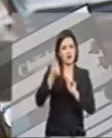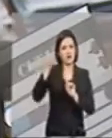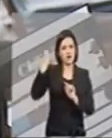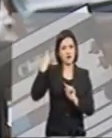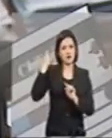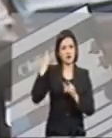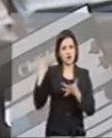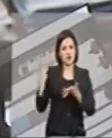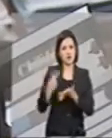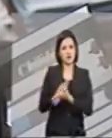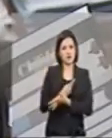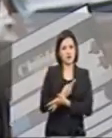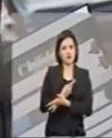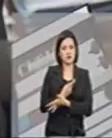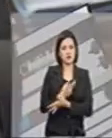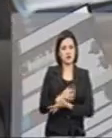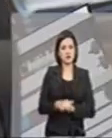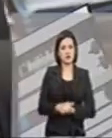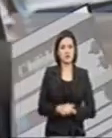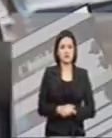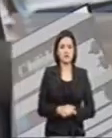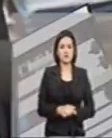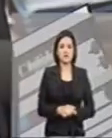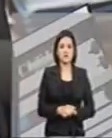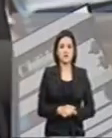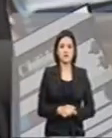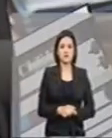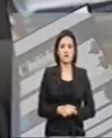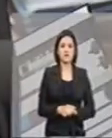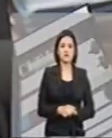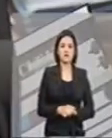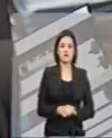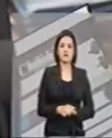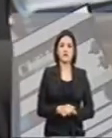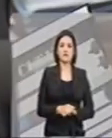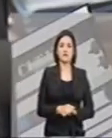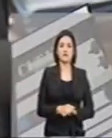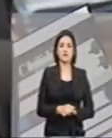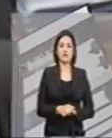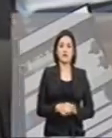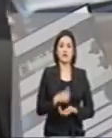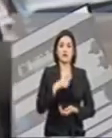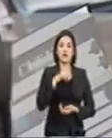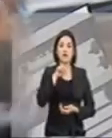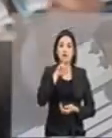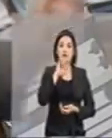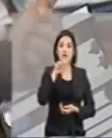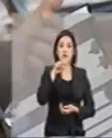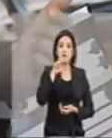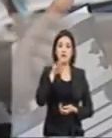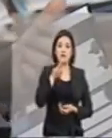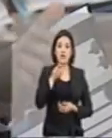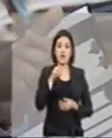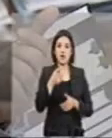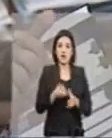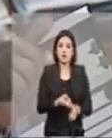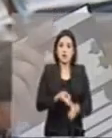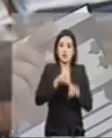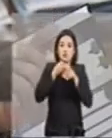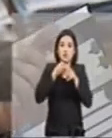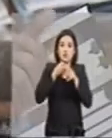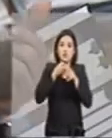logo formalizada a reclamação, houve implemento de liminar suspendendo o procedimento